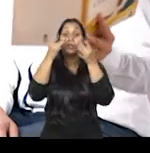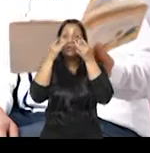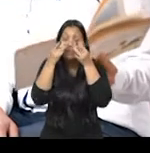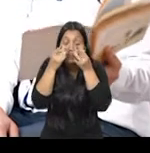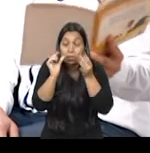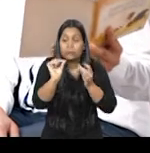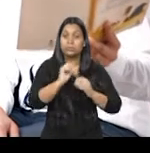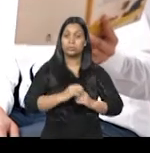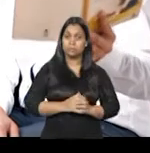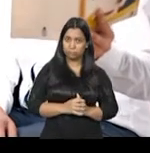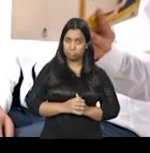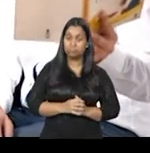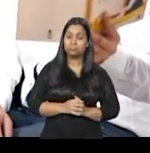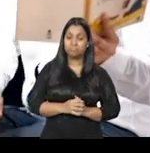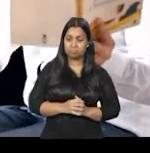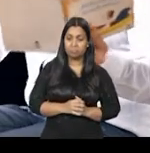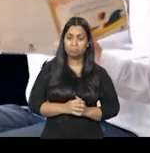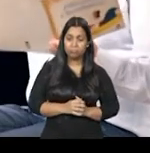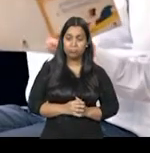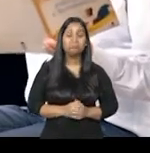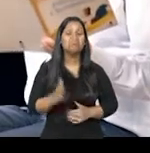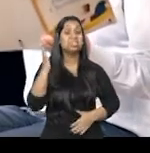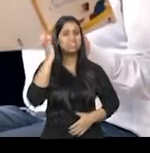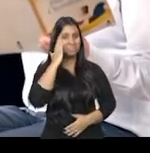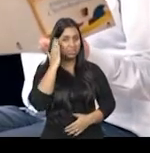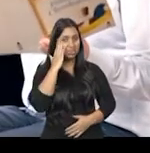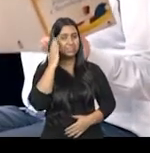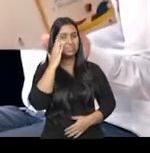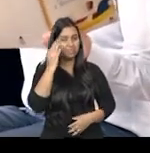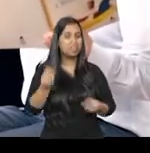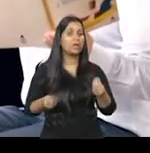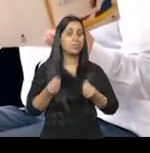testemunha do alvorecer em Pompeia. Sei como